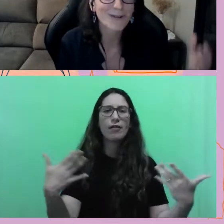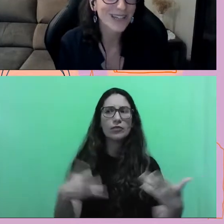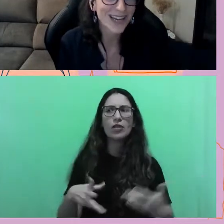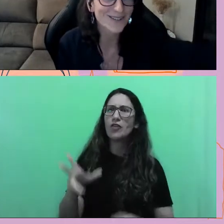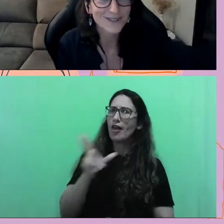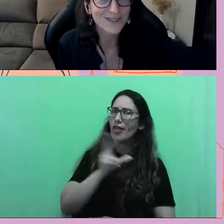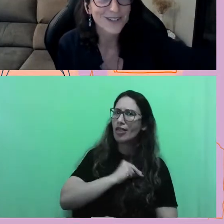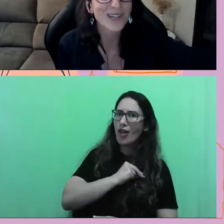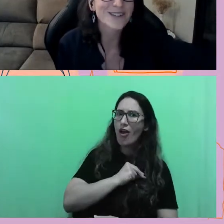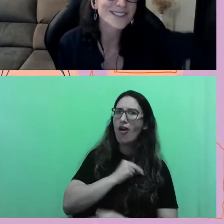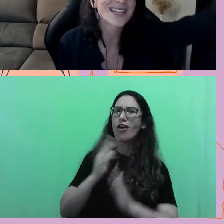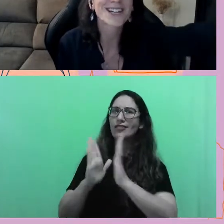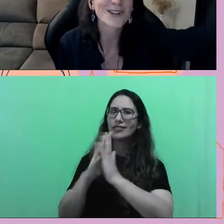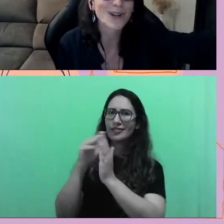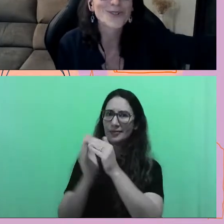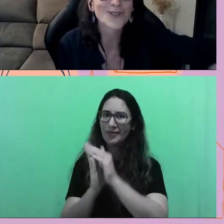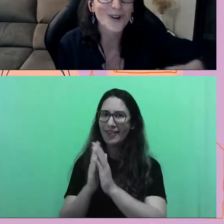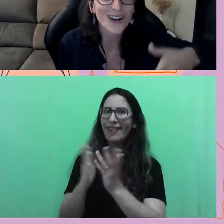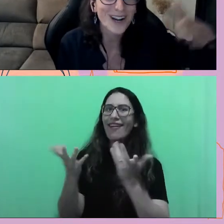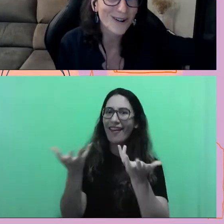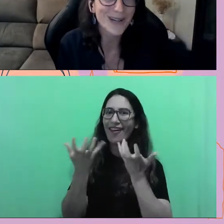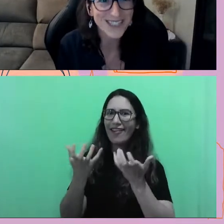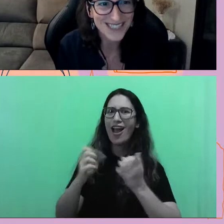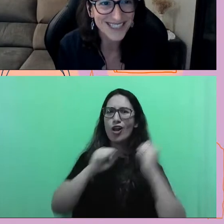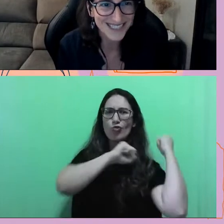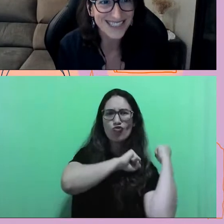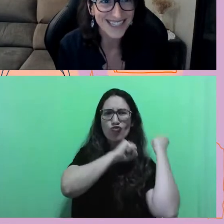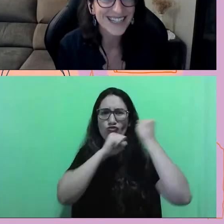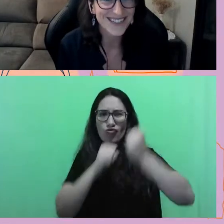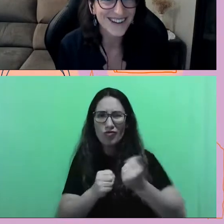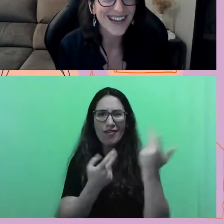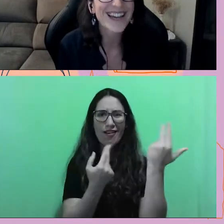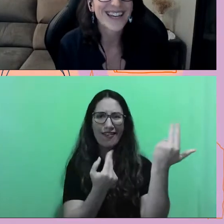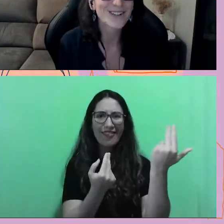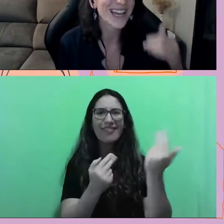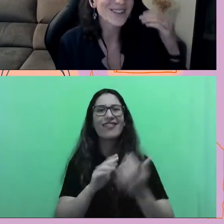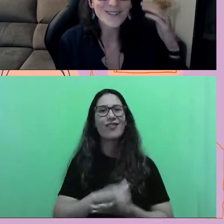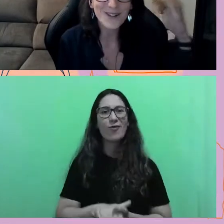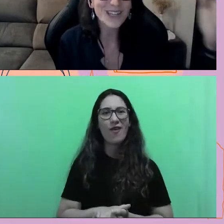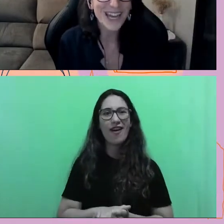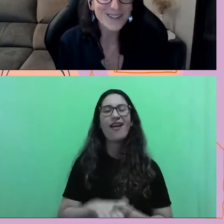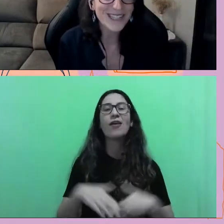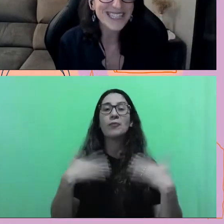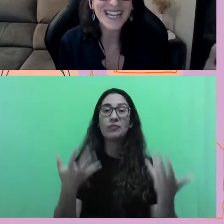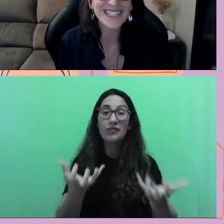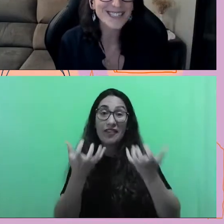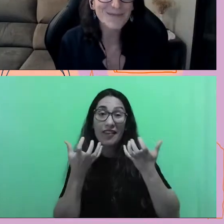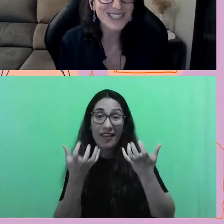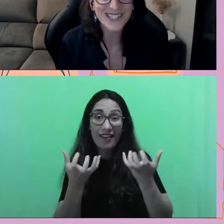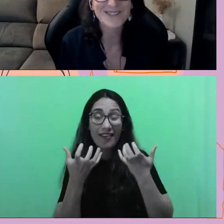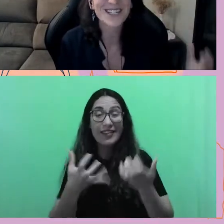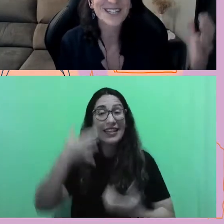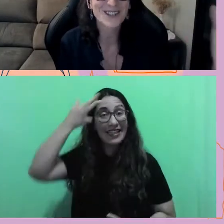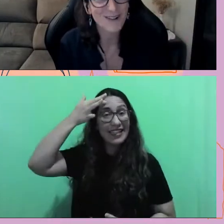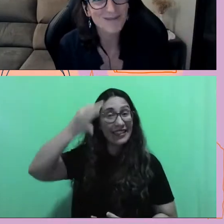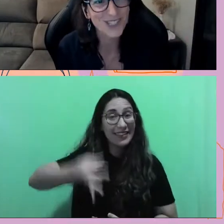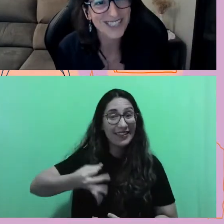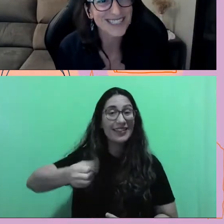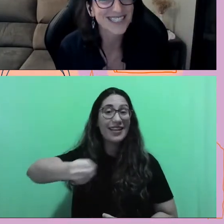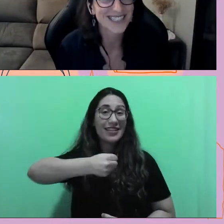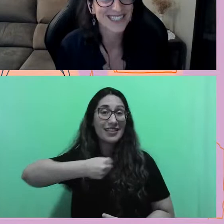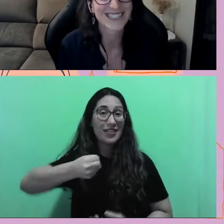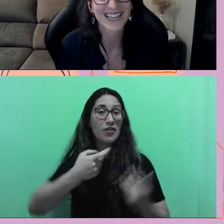que legal, eu quero ser uma judoca como a Edinancy. Não é? Eu quero entender sobre cerveja